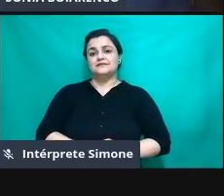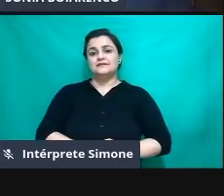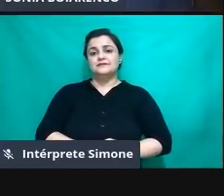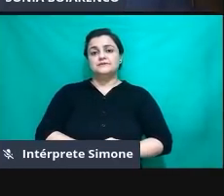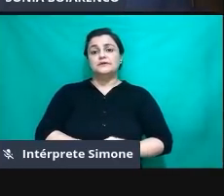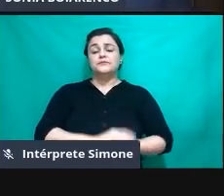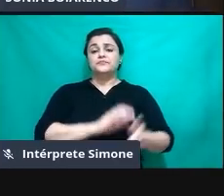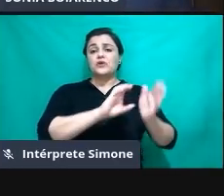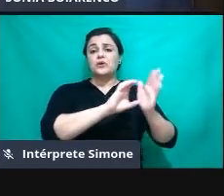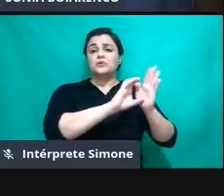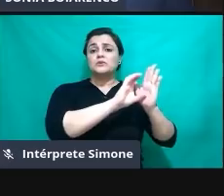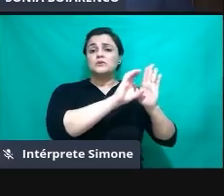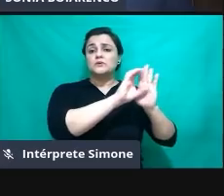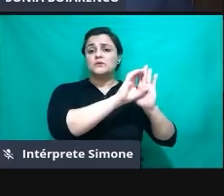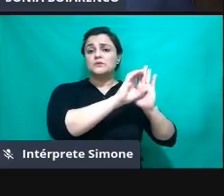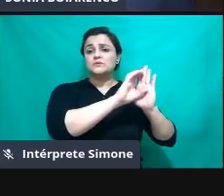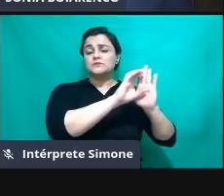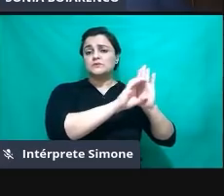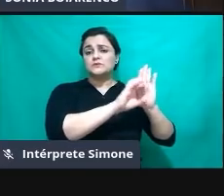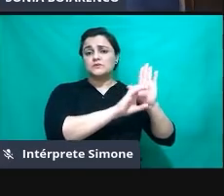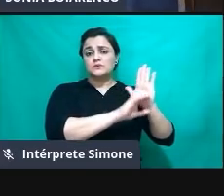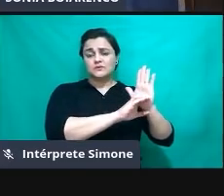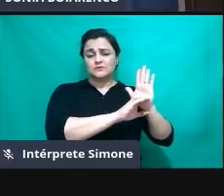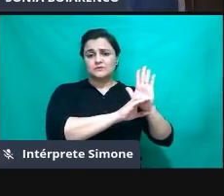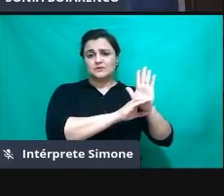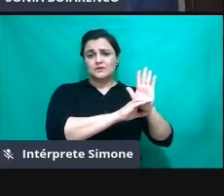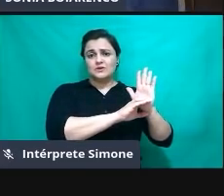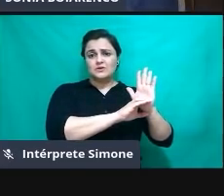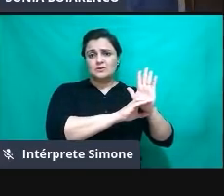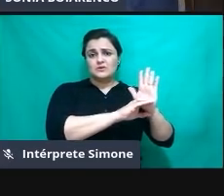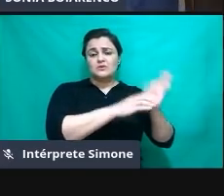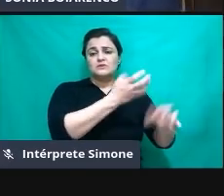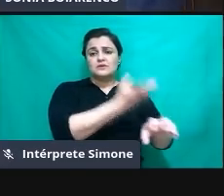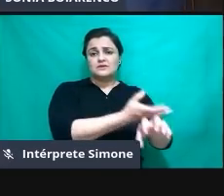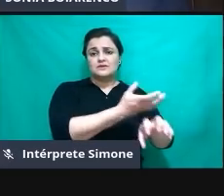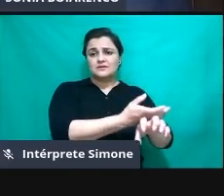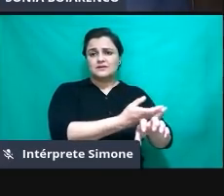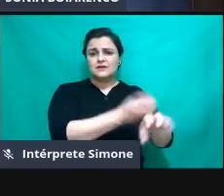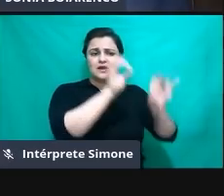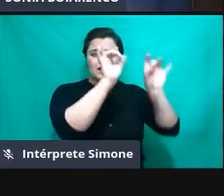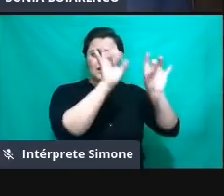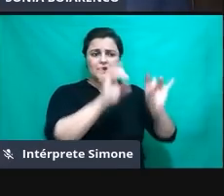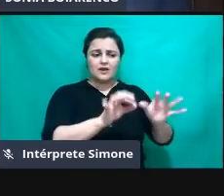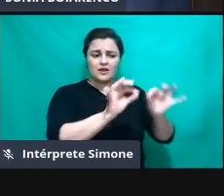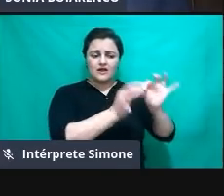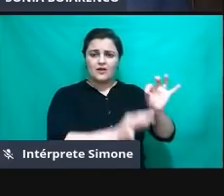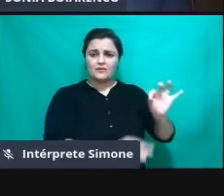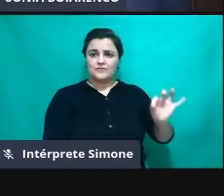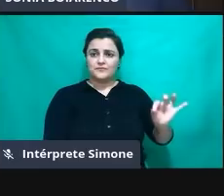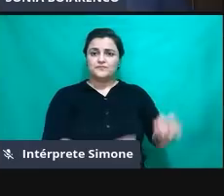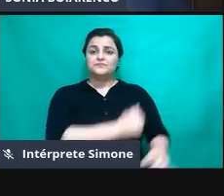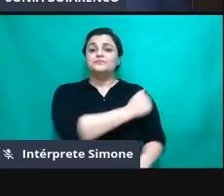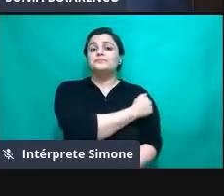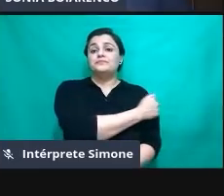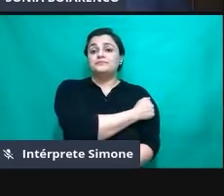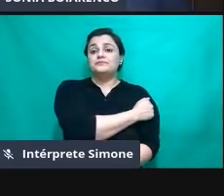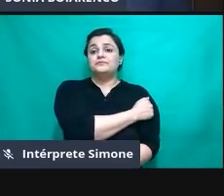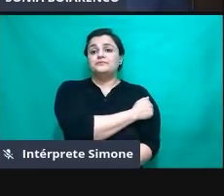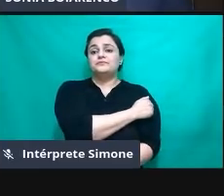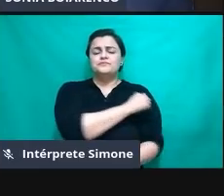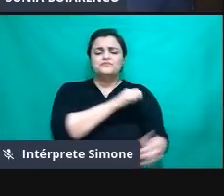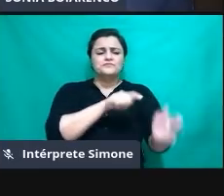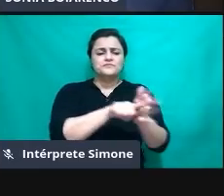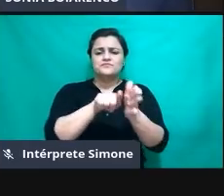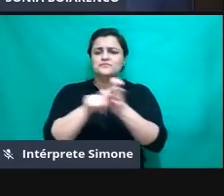aquele conhecimento que o aluno vai ter que adquirir para alcançar as habilidades.